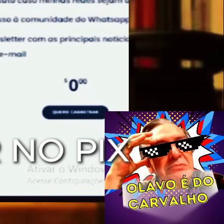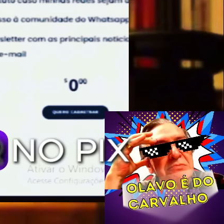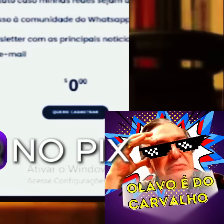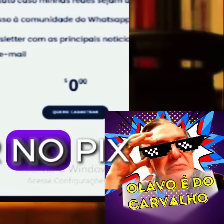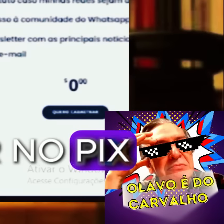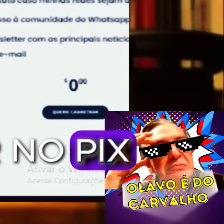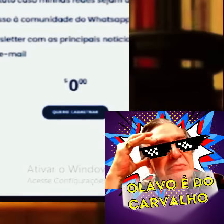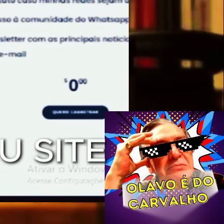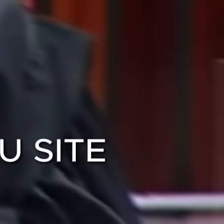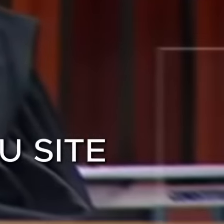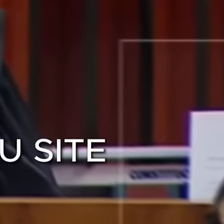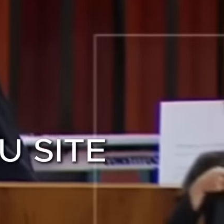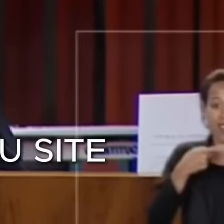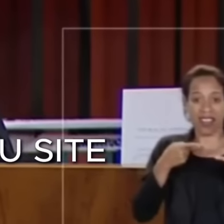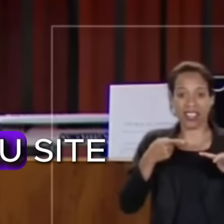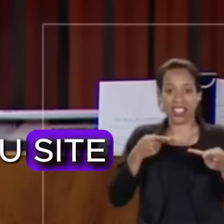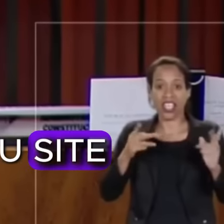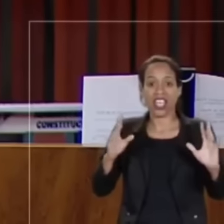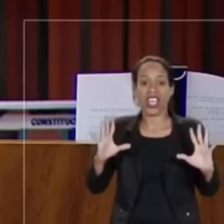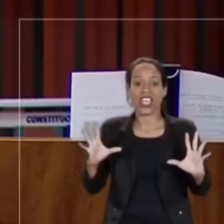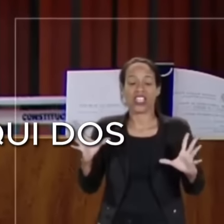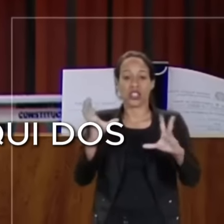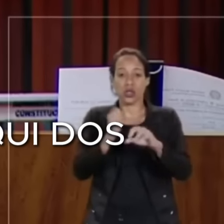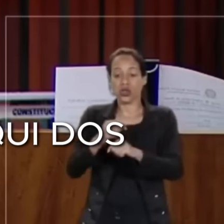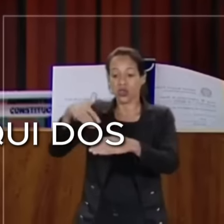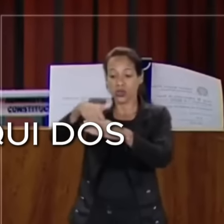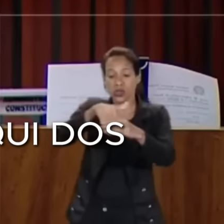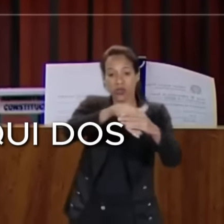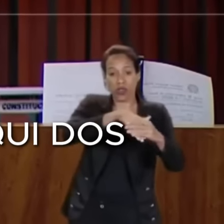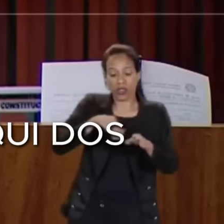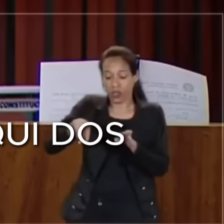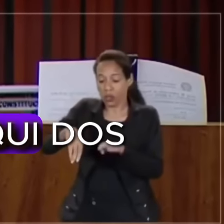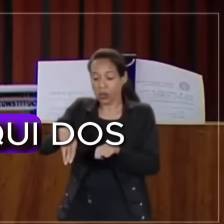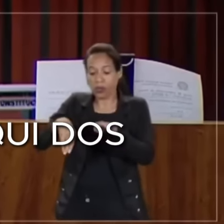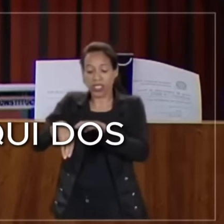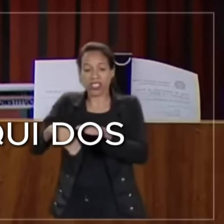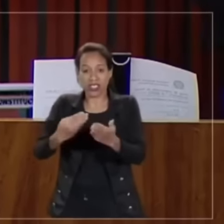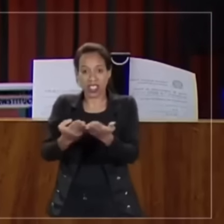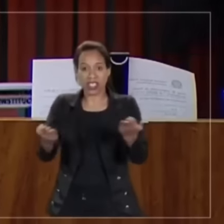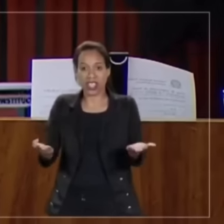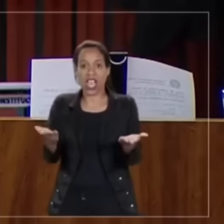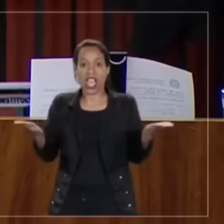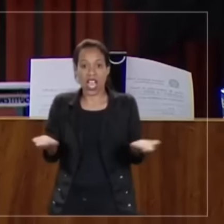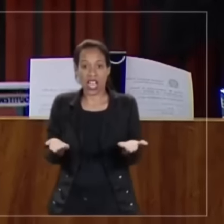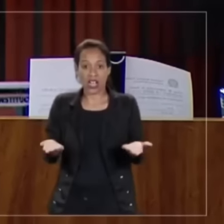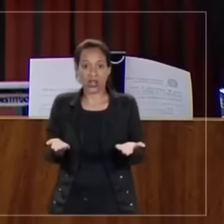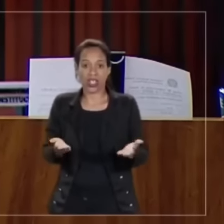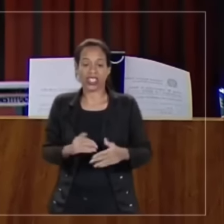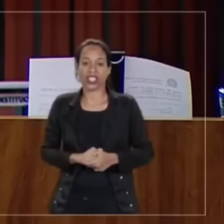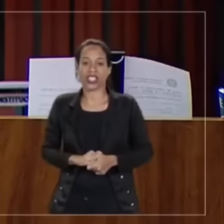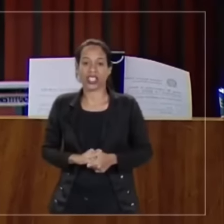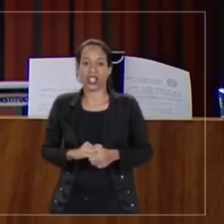não pode me apoiar no Pix, mas você pode me apoiar pelo meu site, que você paga direto para a empresa aqui dos Estados Unidos que me emprega.